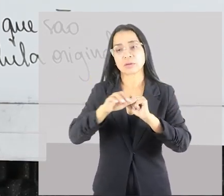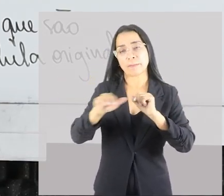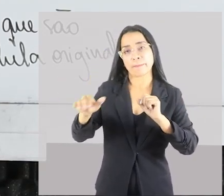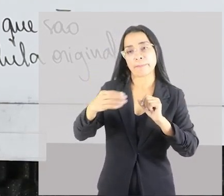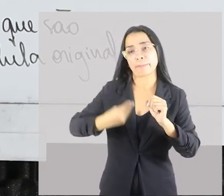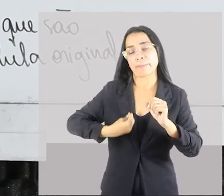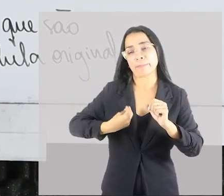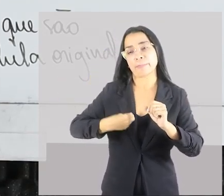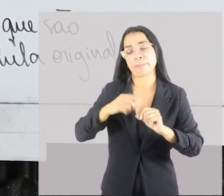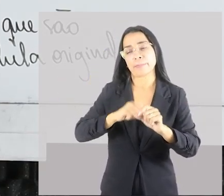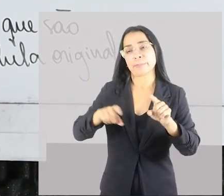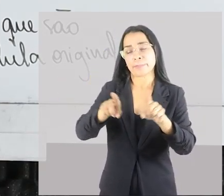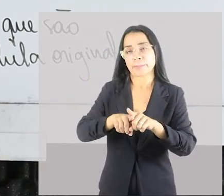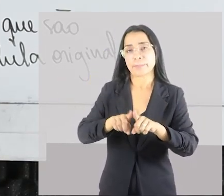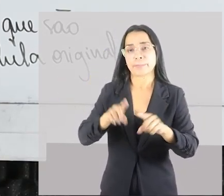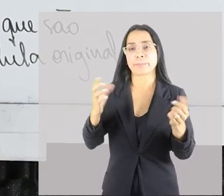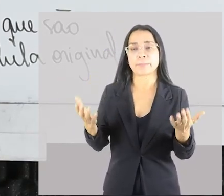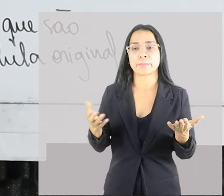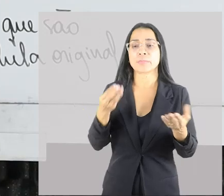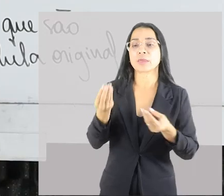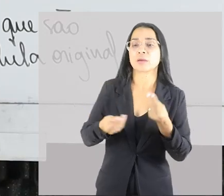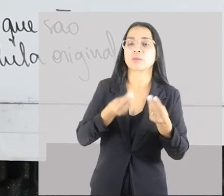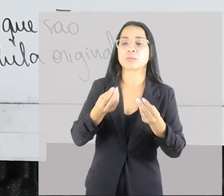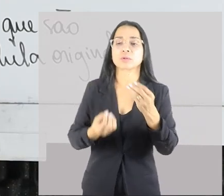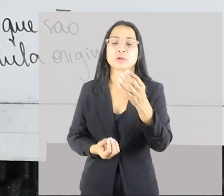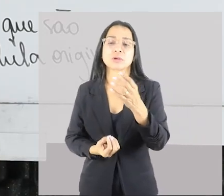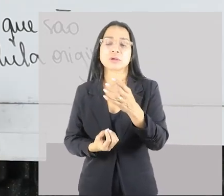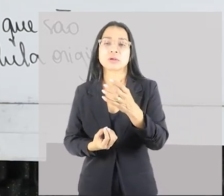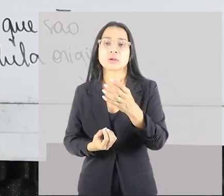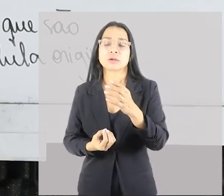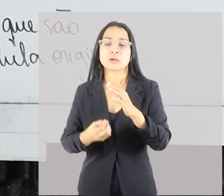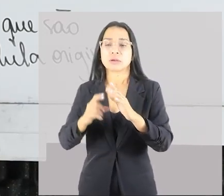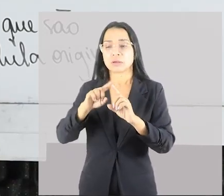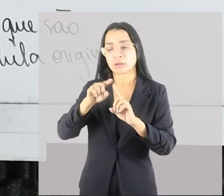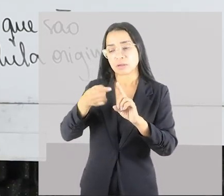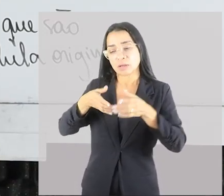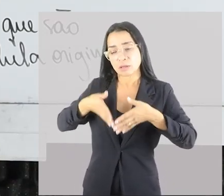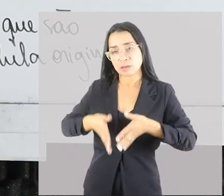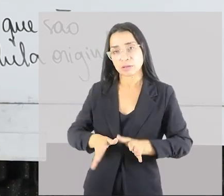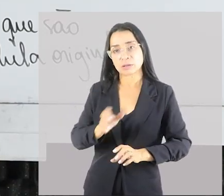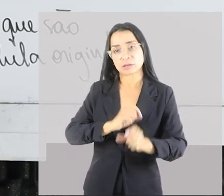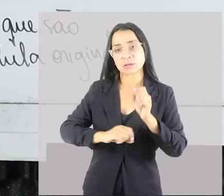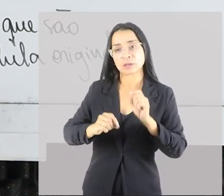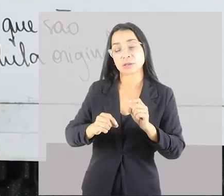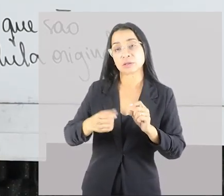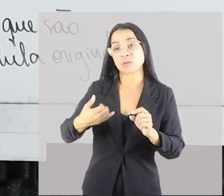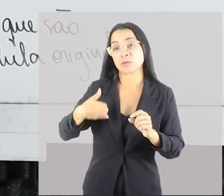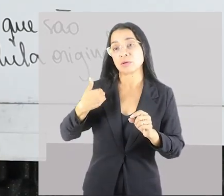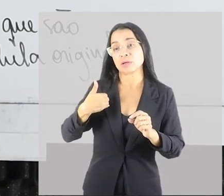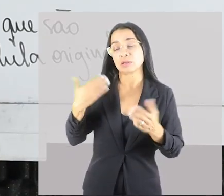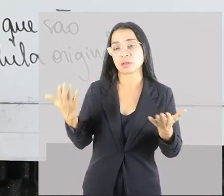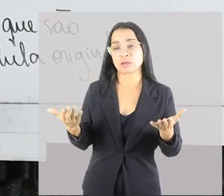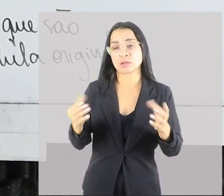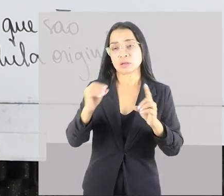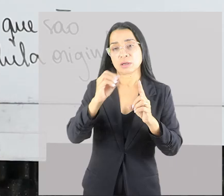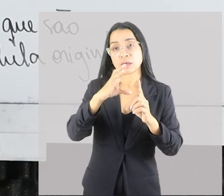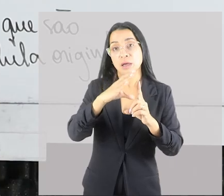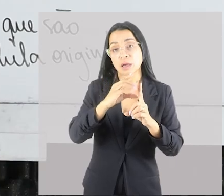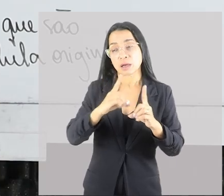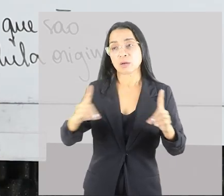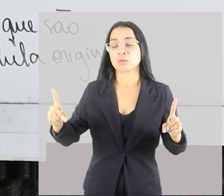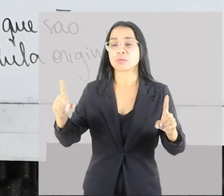sua vida também, né? Então é como se ela nascesse já, né, com aquela determinada idade. Gente, a clonagem, ela é